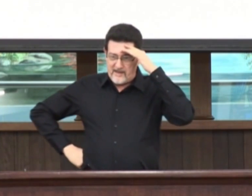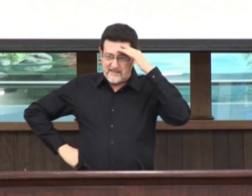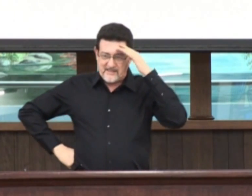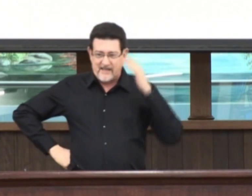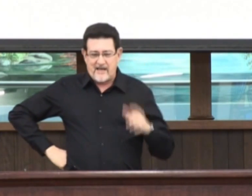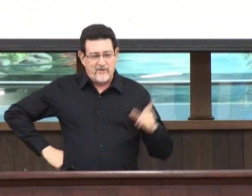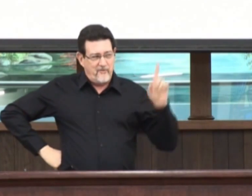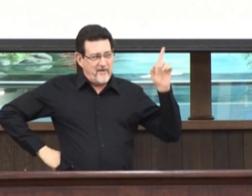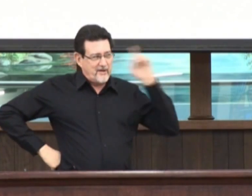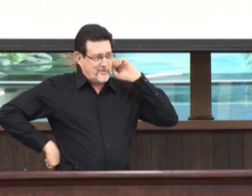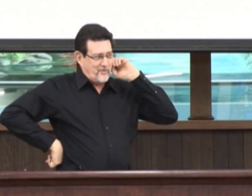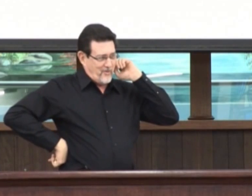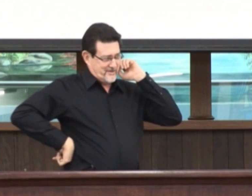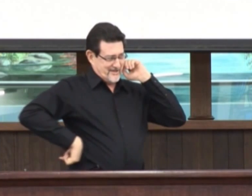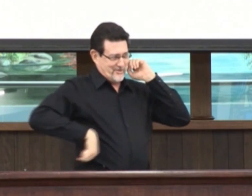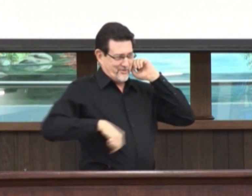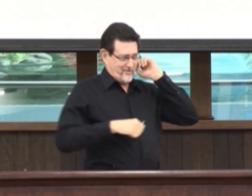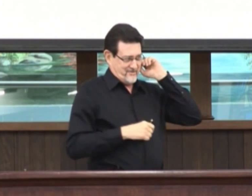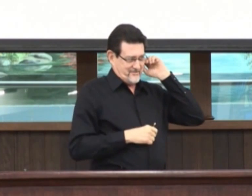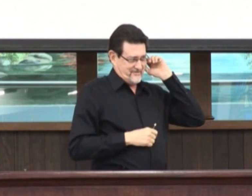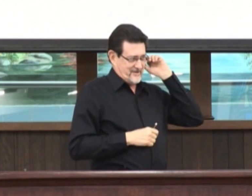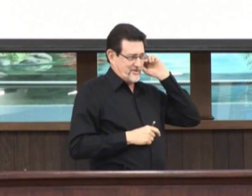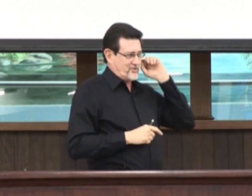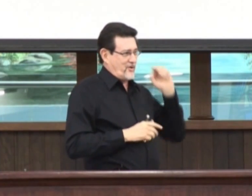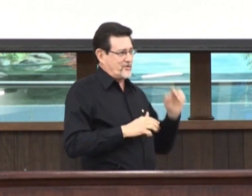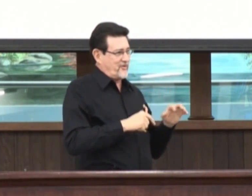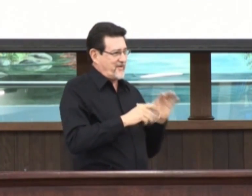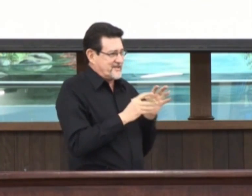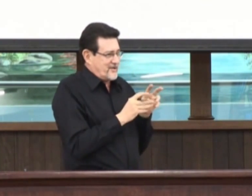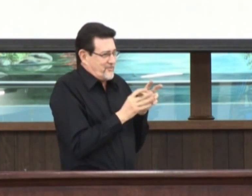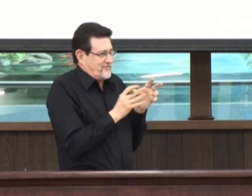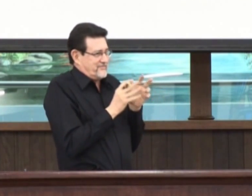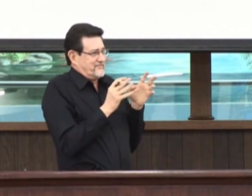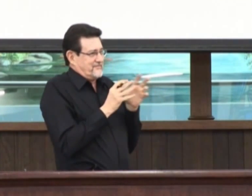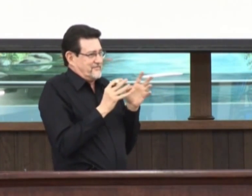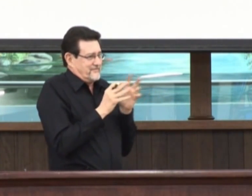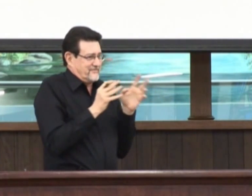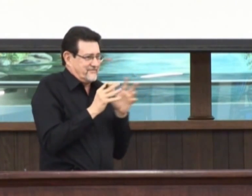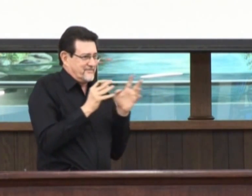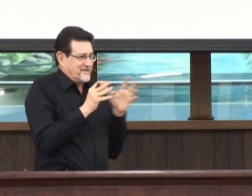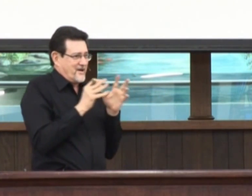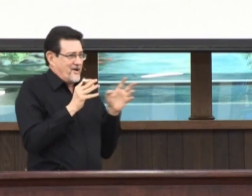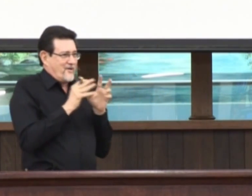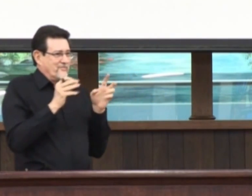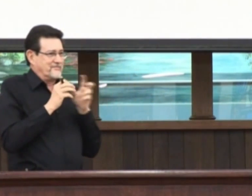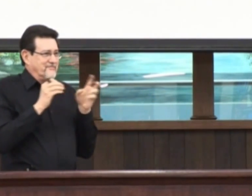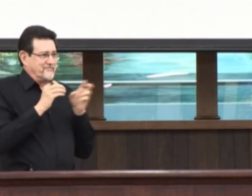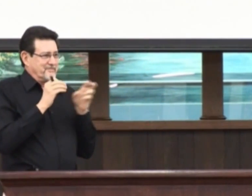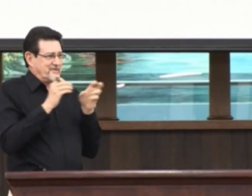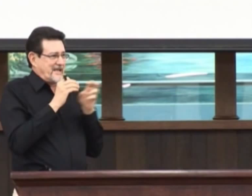Vamos começar no verso 11, Dodô. 11. Eu estou fazendo um